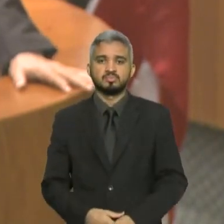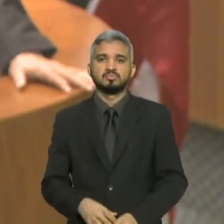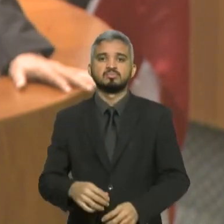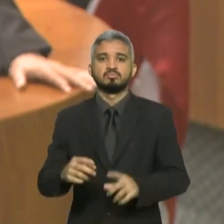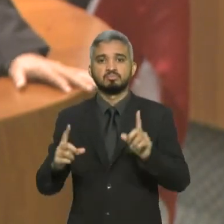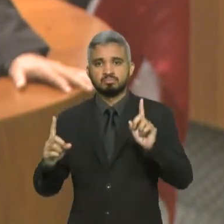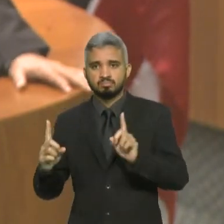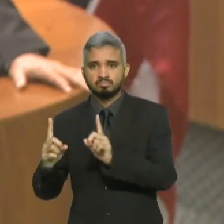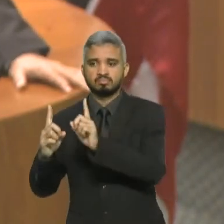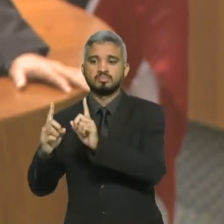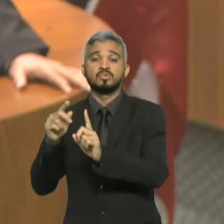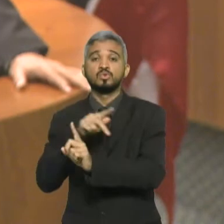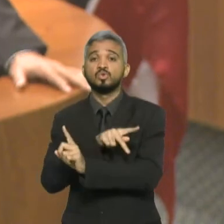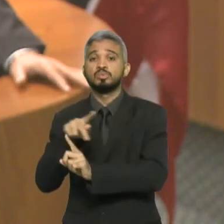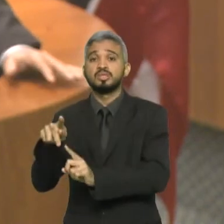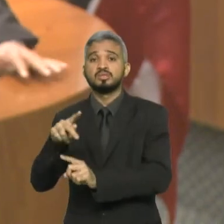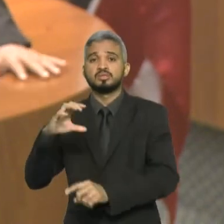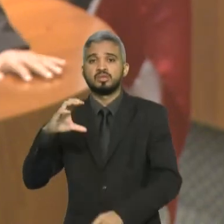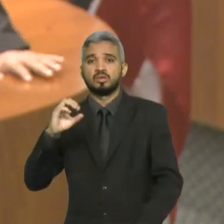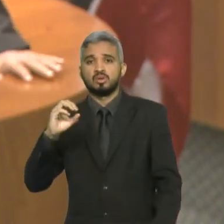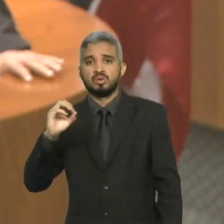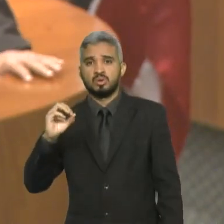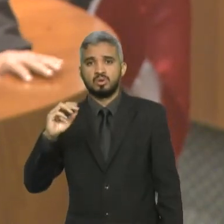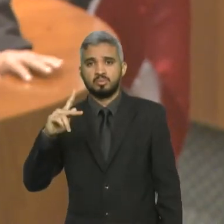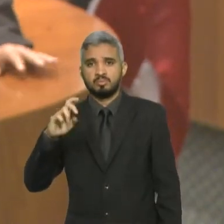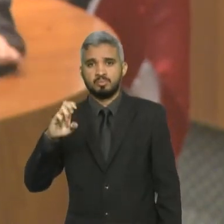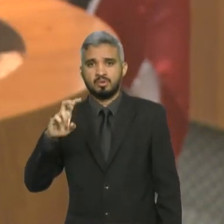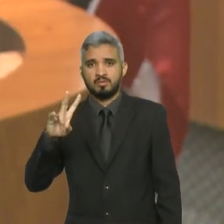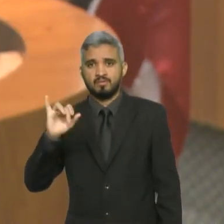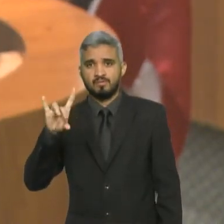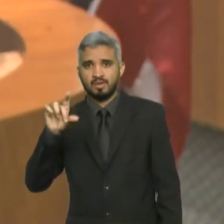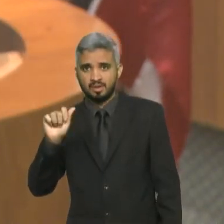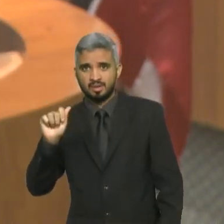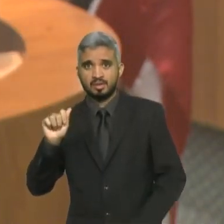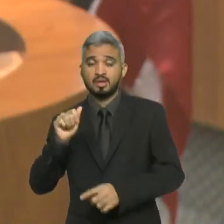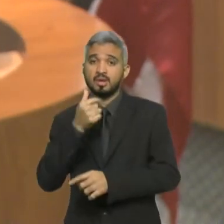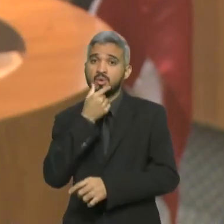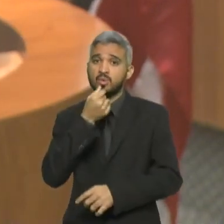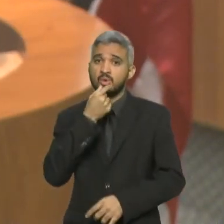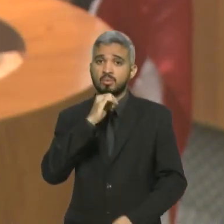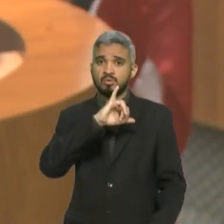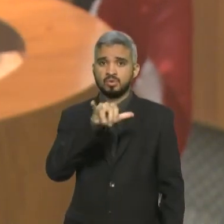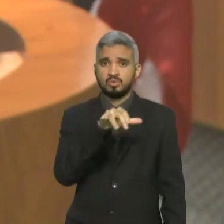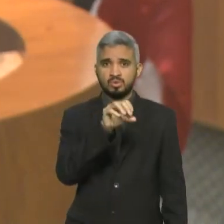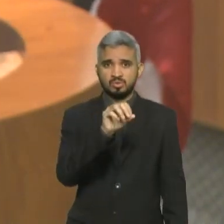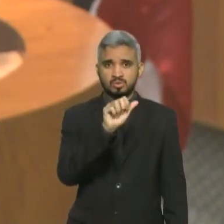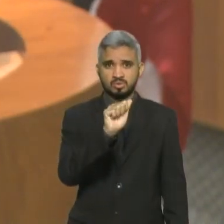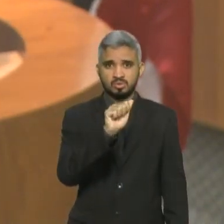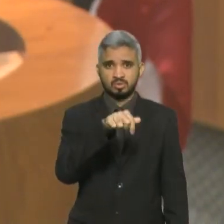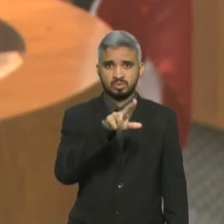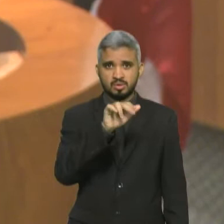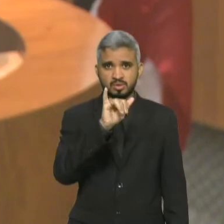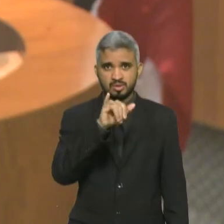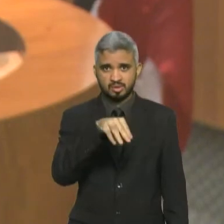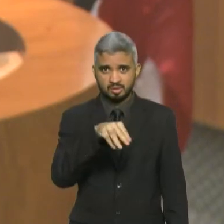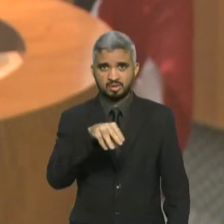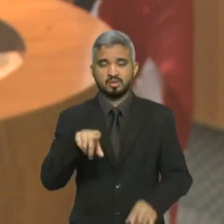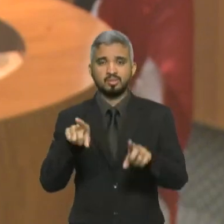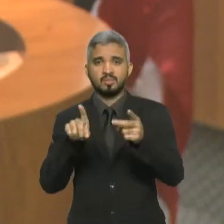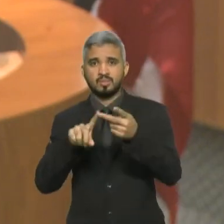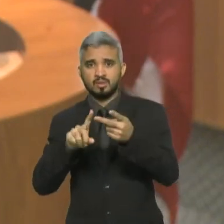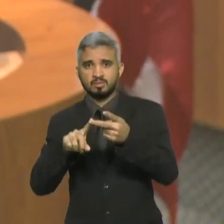Fui recebido pelo presidente da cooperativa, o companheiro Joaquim Alves, e o Aldeci, que é o técnico agrícola responsável pelo projeto.